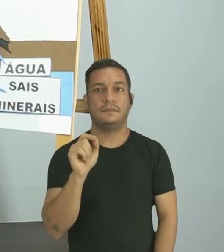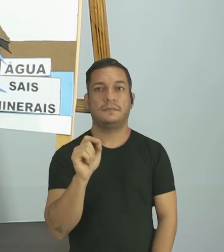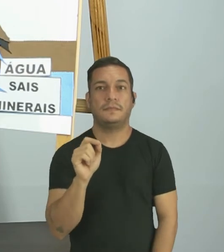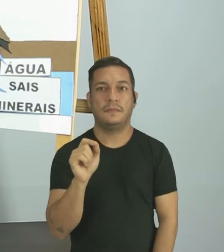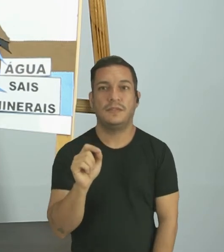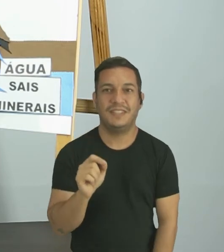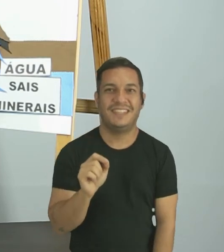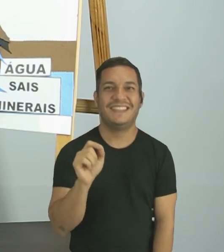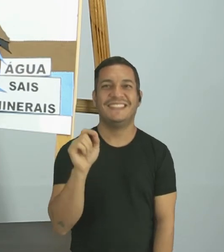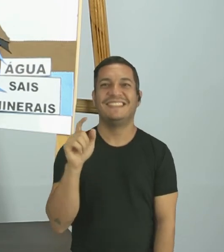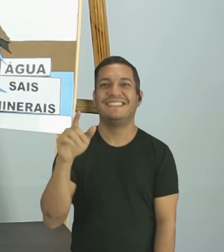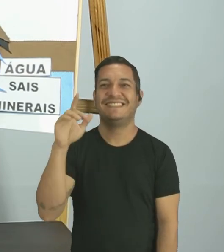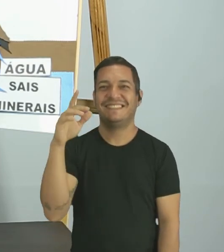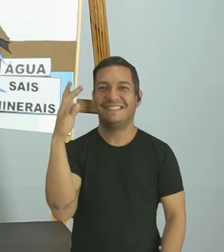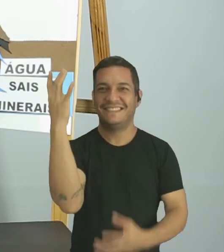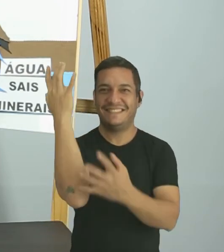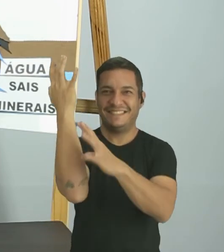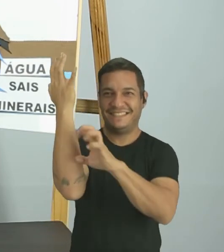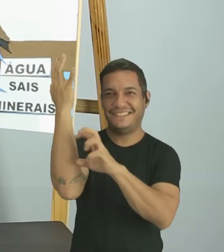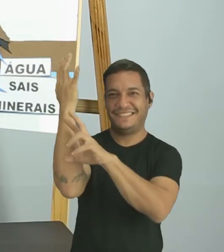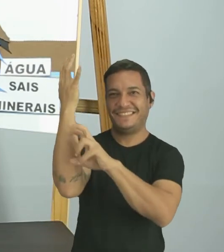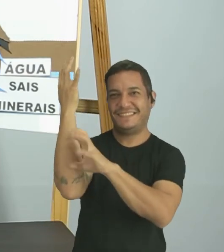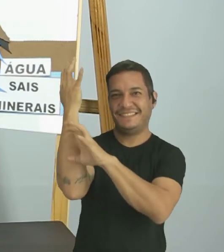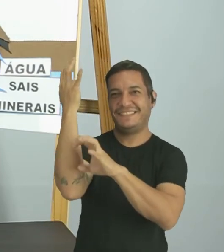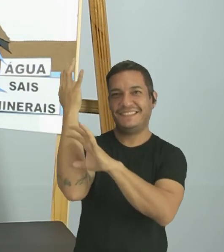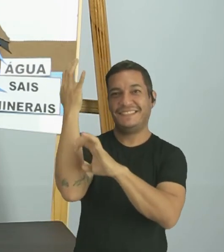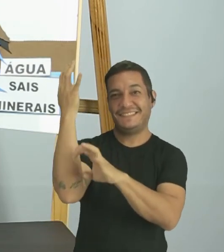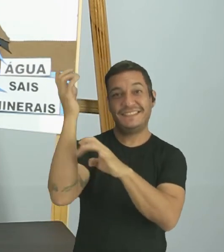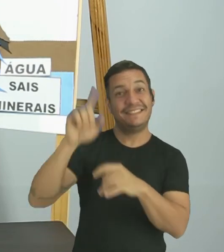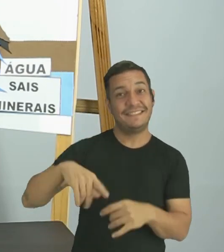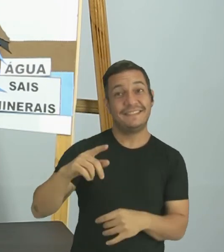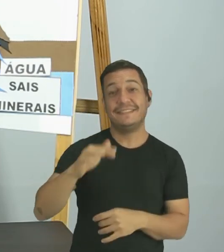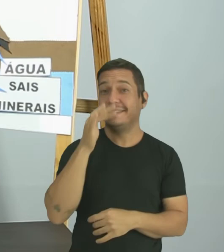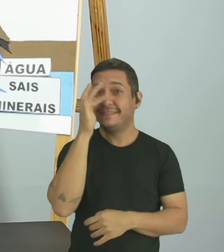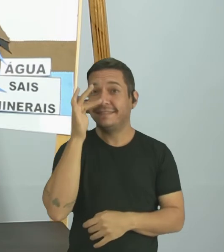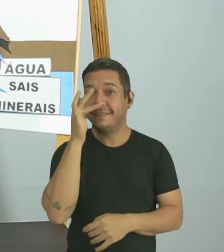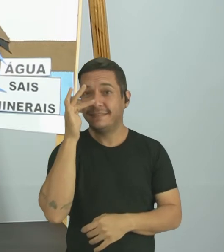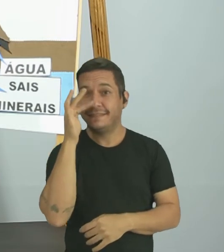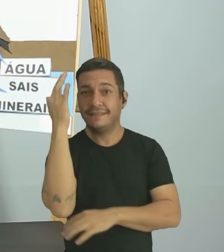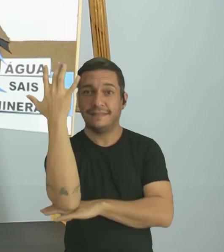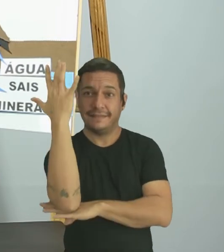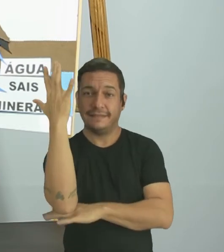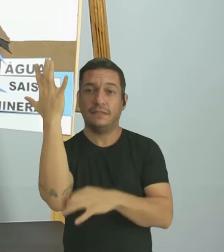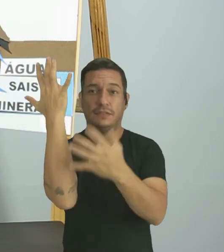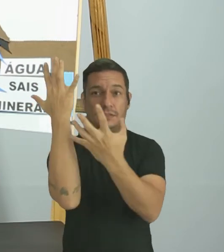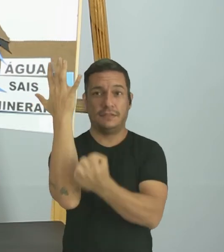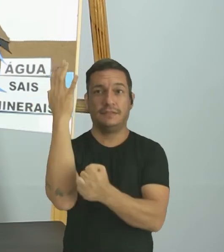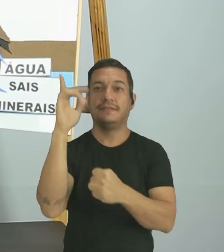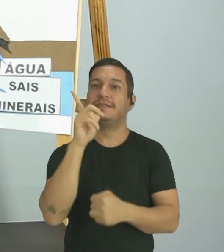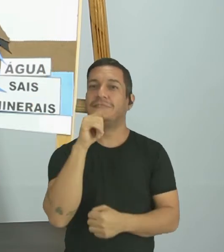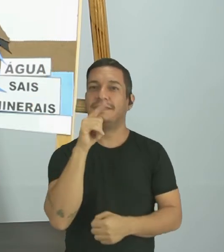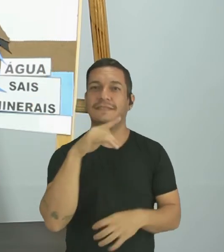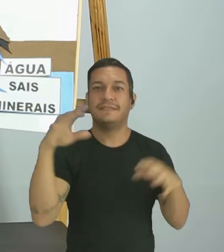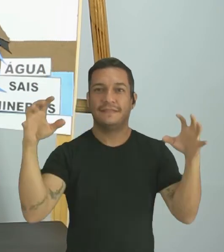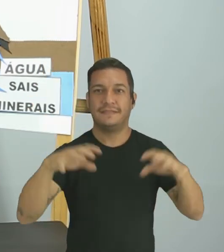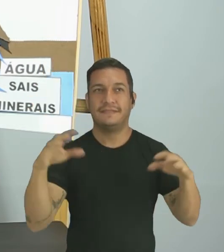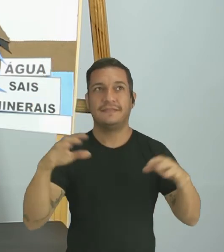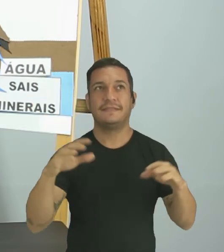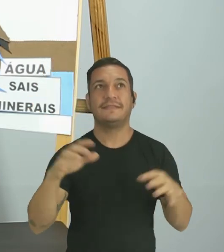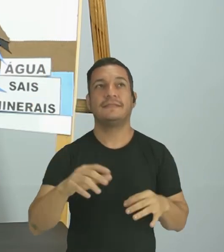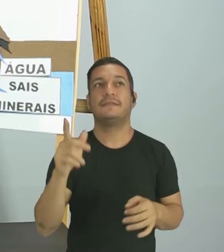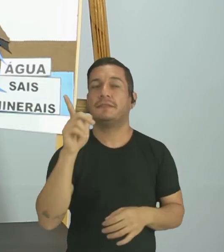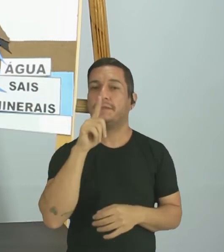de fotossíntese, onde as plantas recebem a água da chuva ou a água